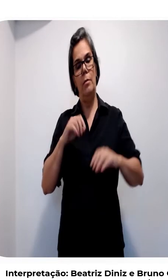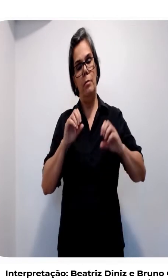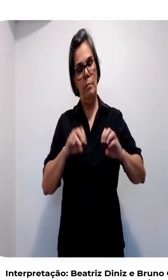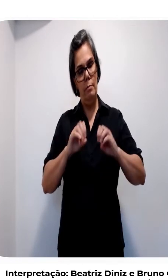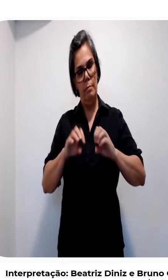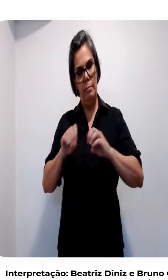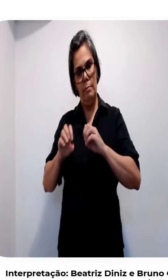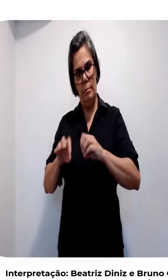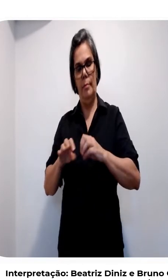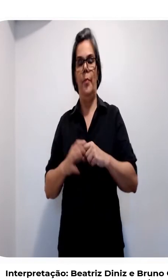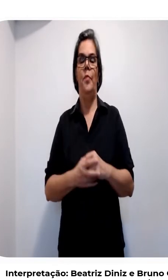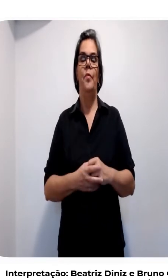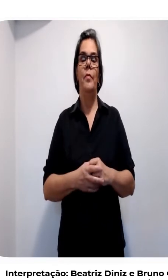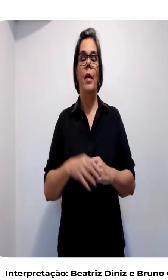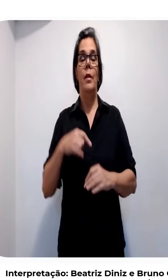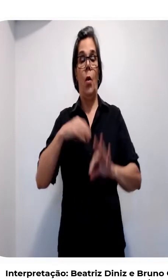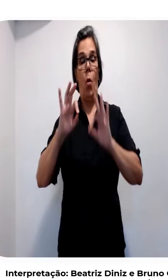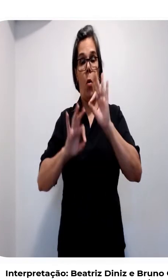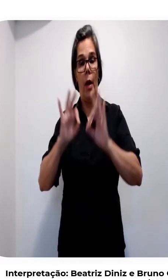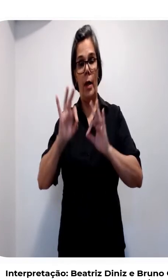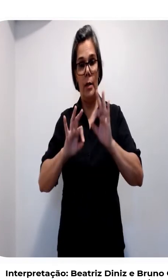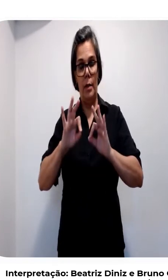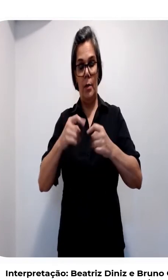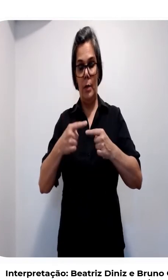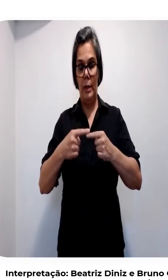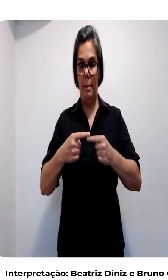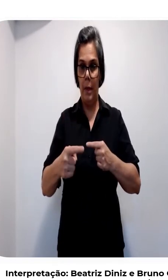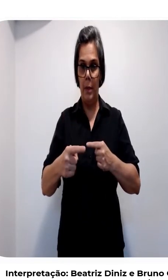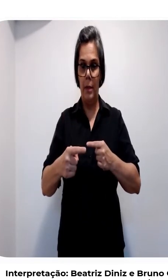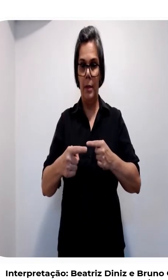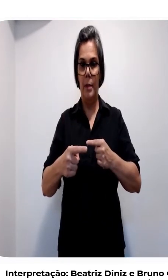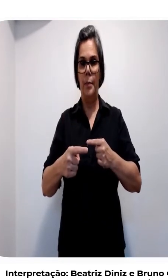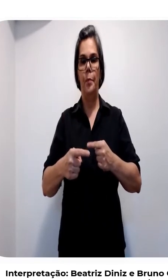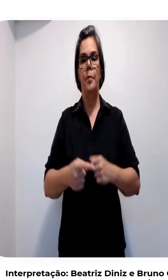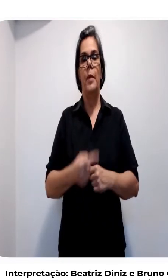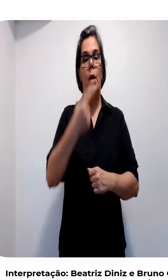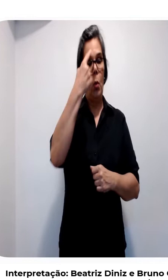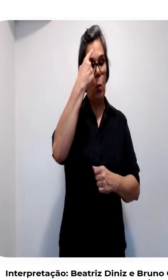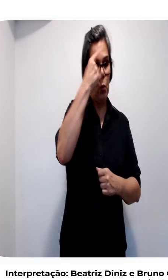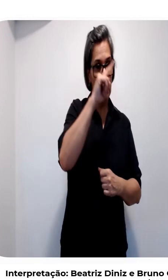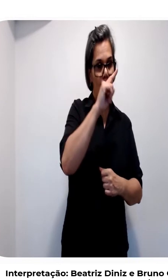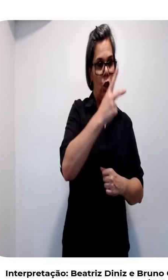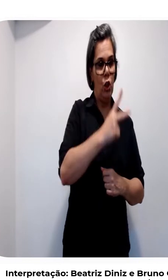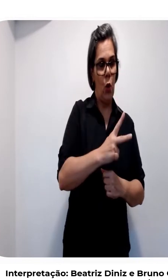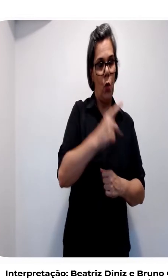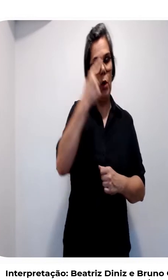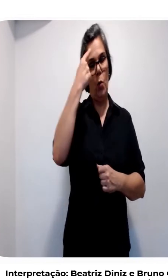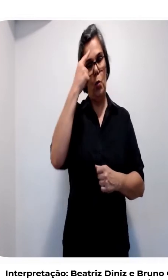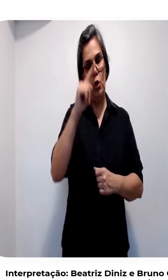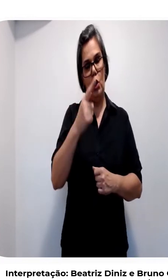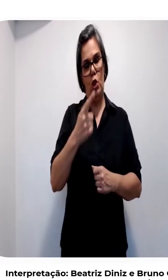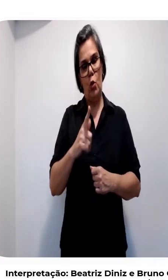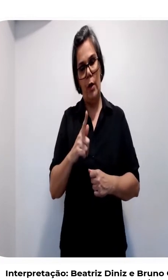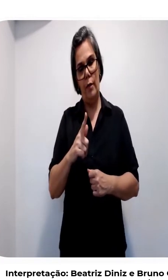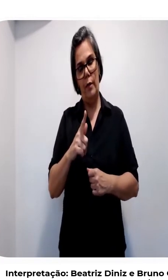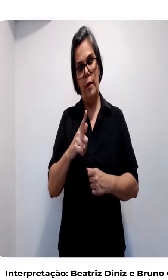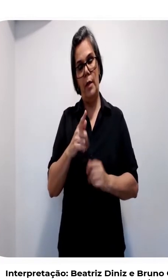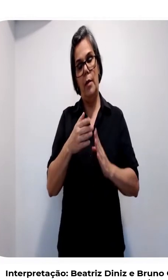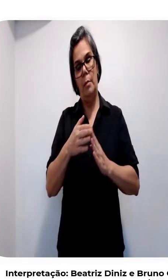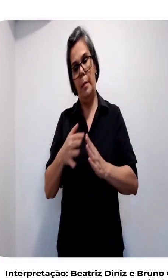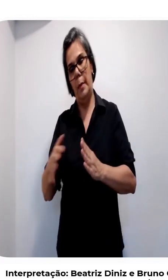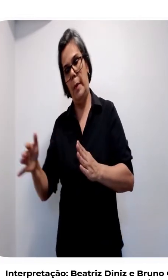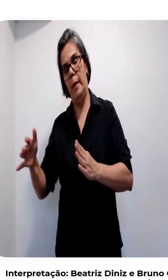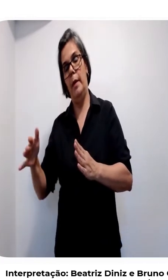organizo a semana de forma que um dia, né, seja história, outro dia seja geografia, e no restante